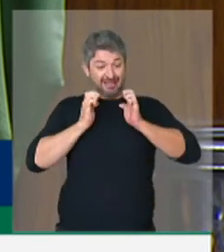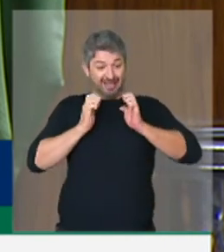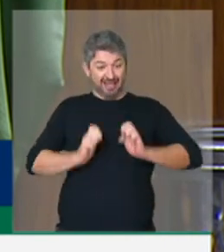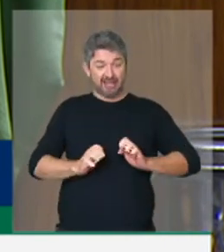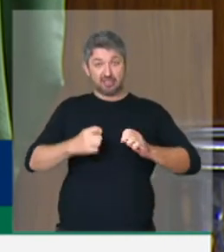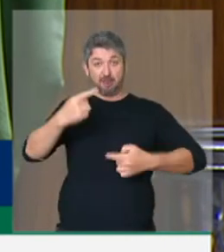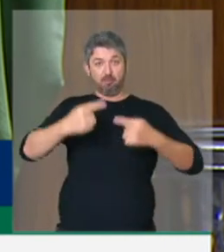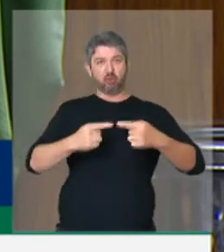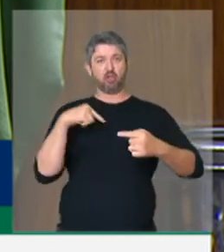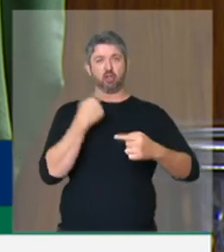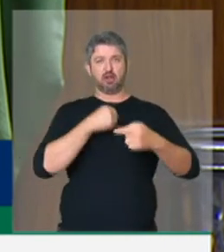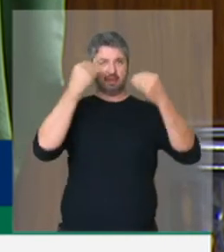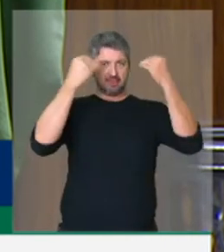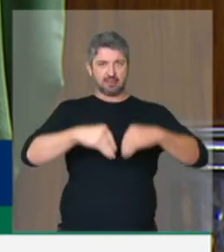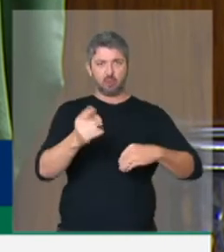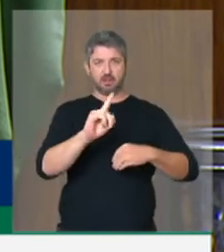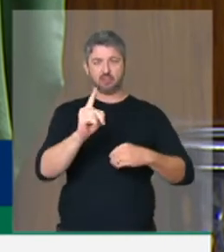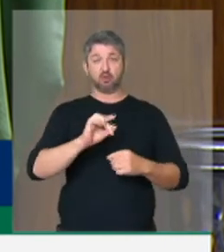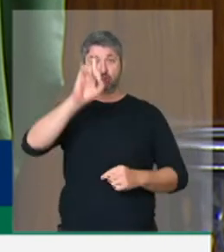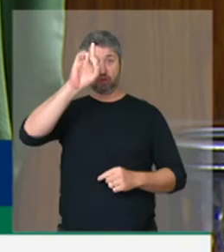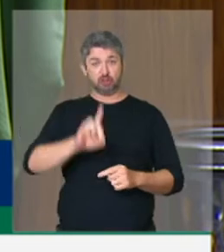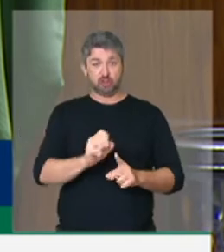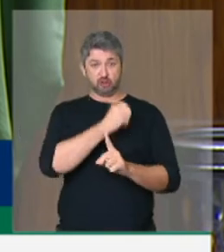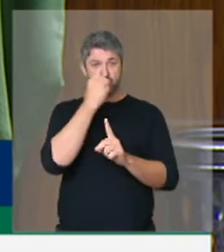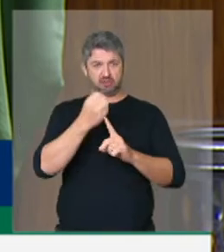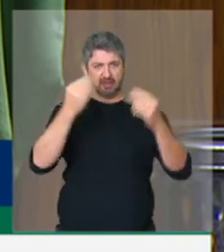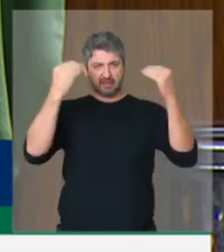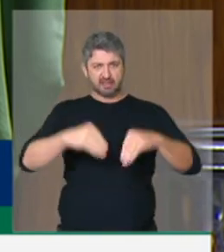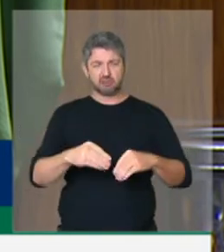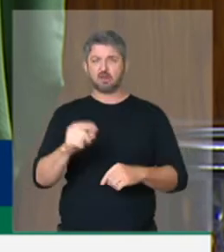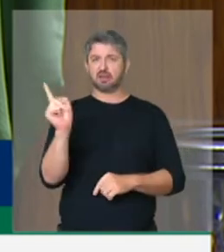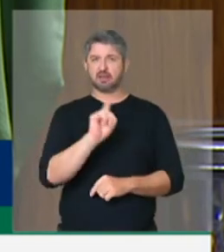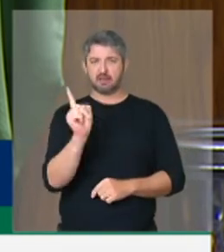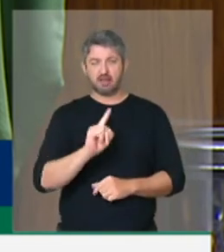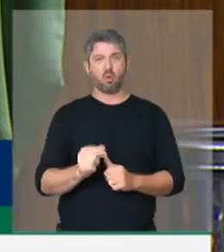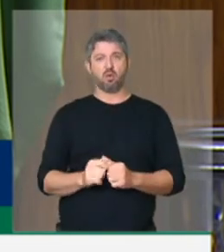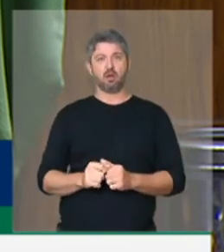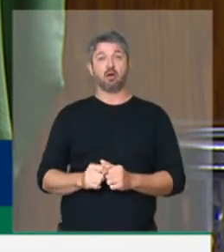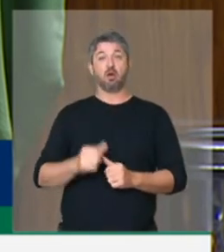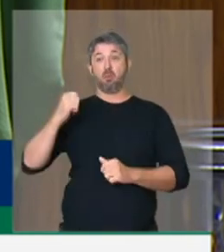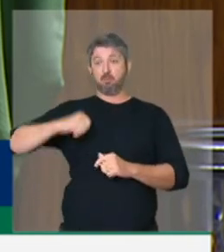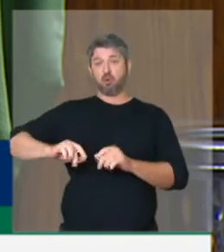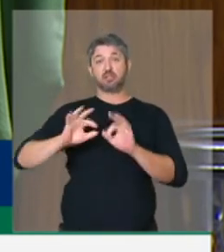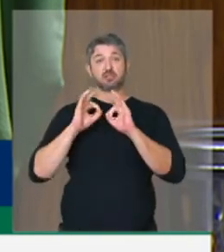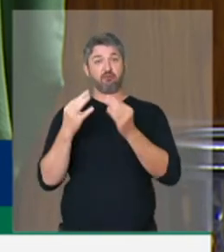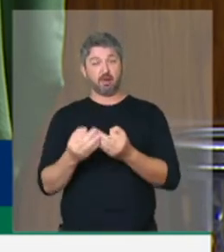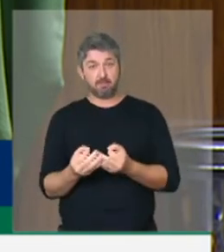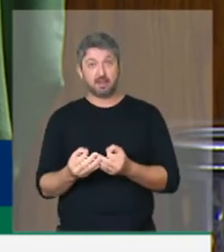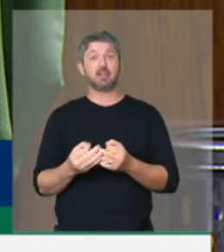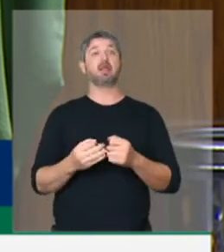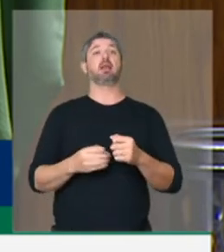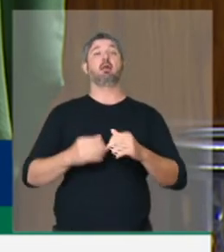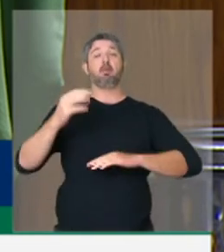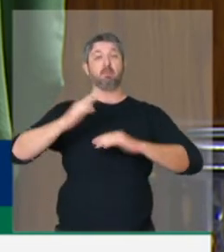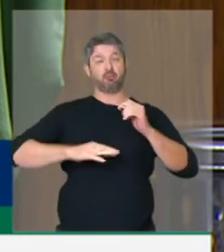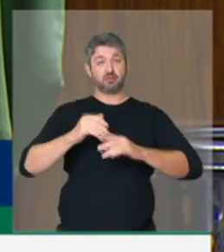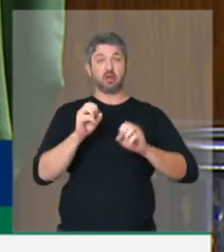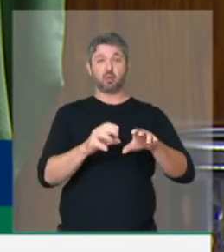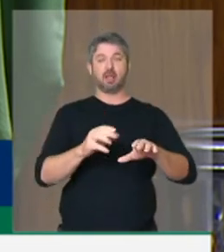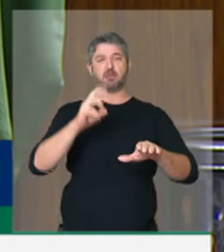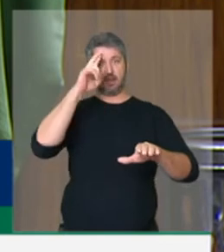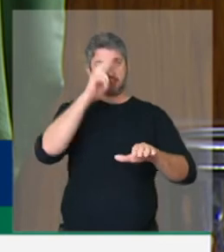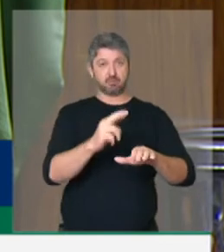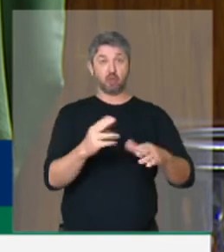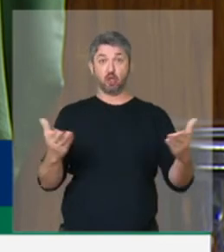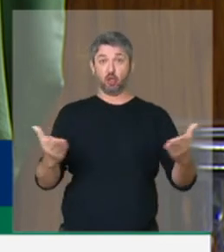política, não desistimos dos direitos sociais, do Bolsa Família, do respeito aos profissionais de educação. E hoje à